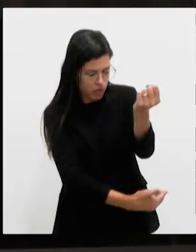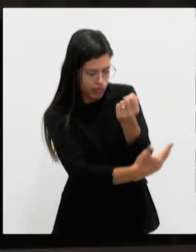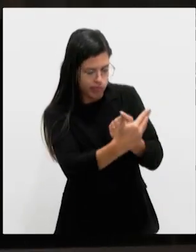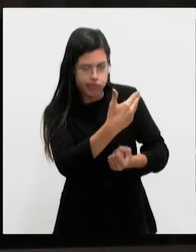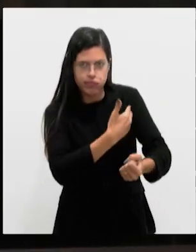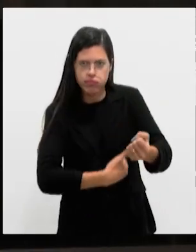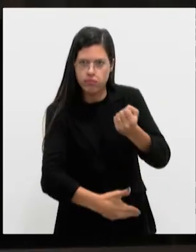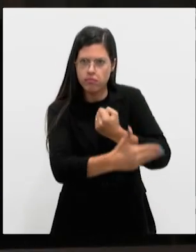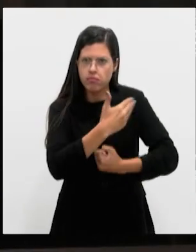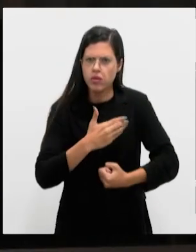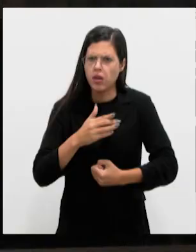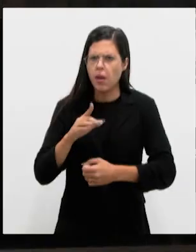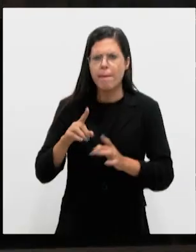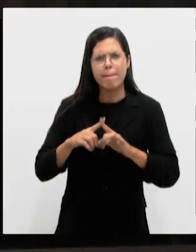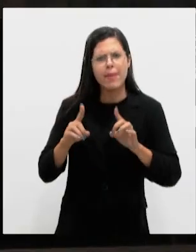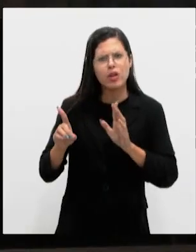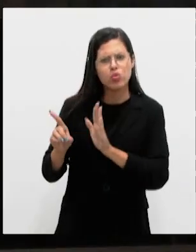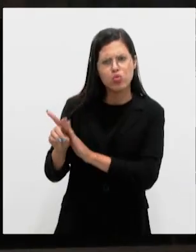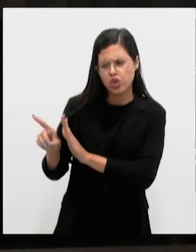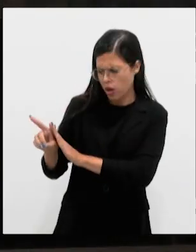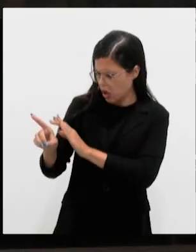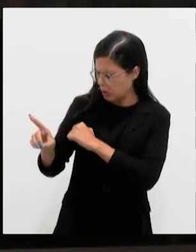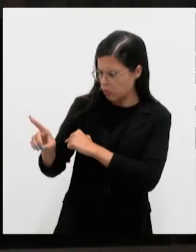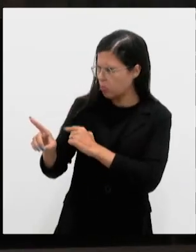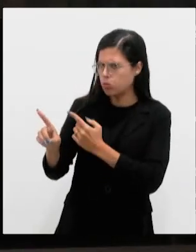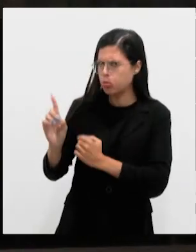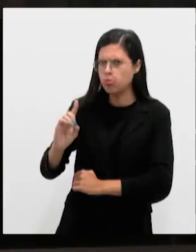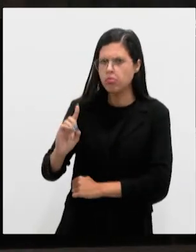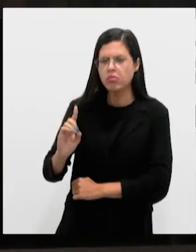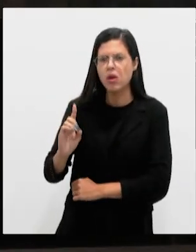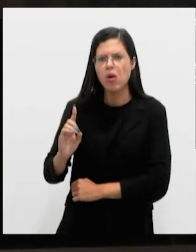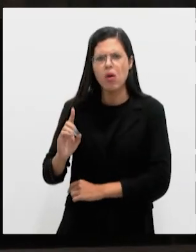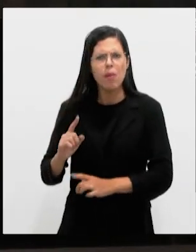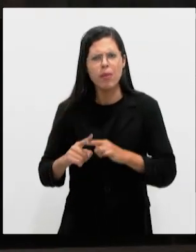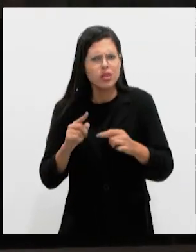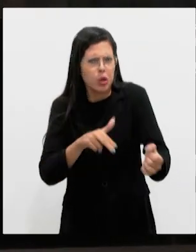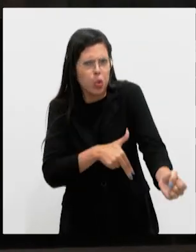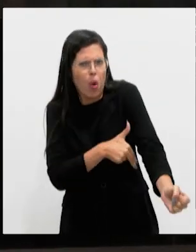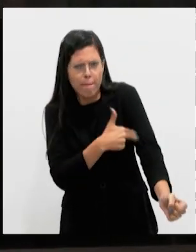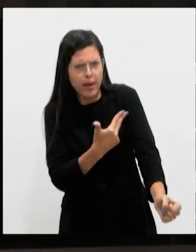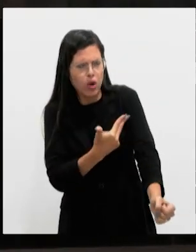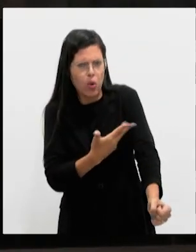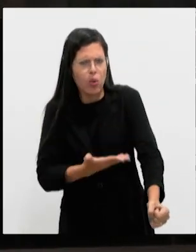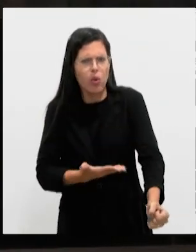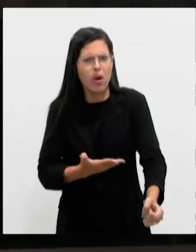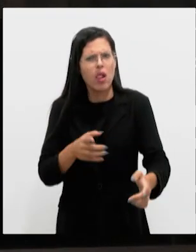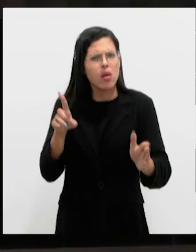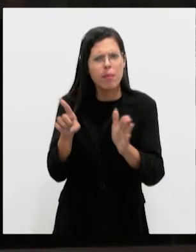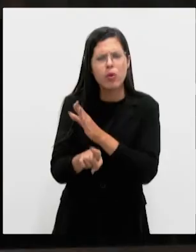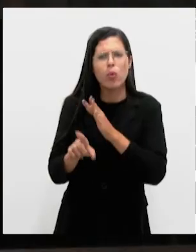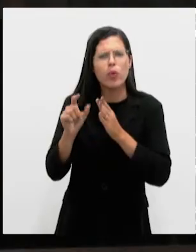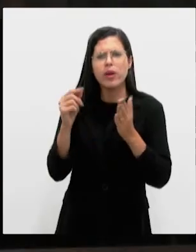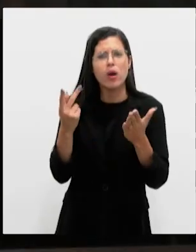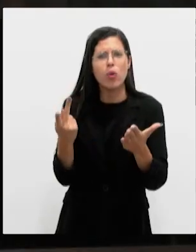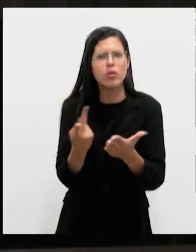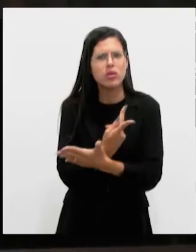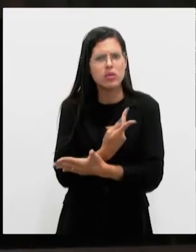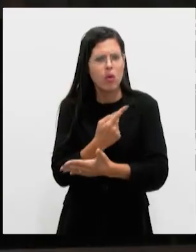braço direito não. Como ele não operou o braço em coisa alguma, ele pergunta: o que houve com o meu